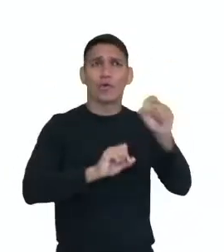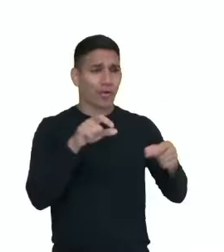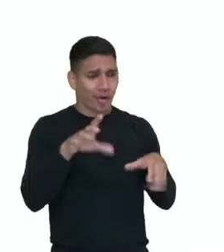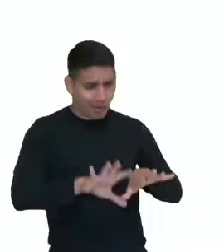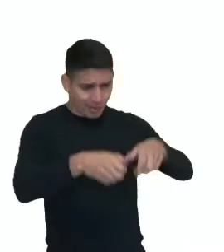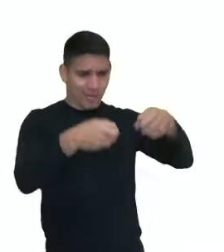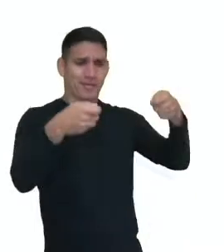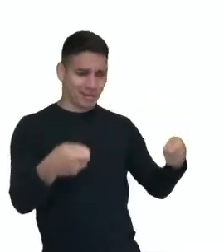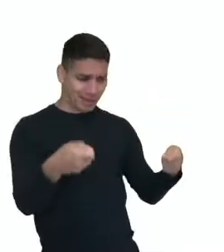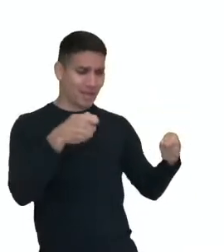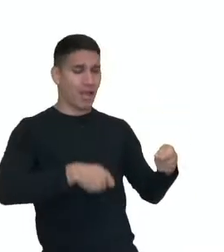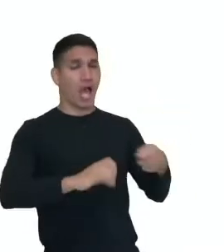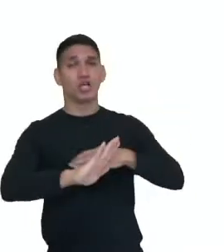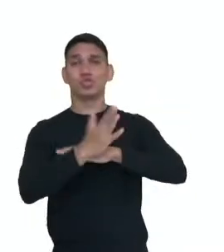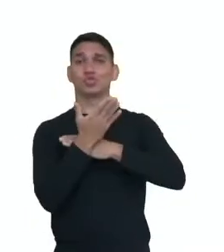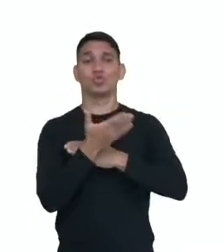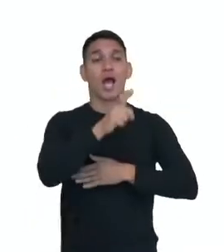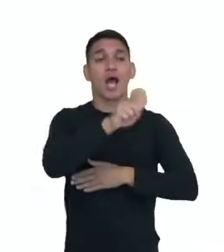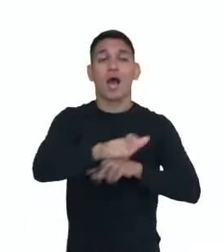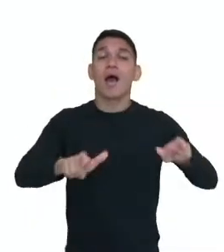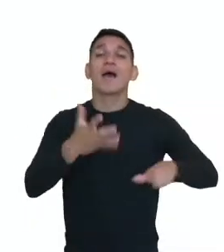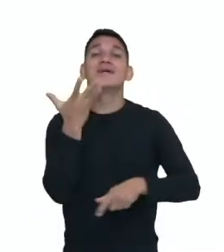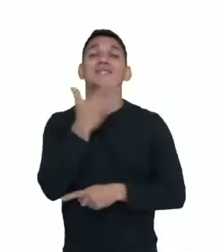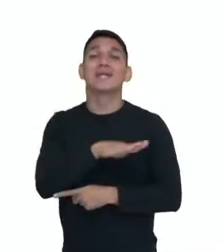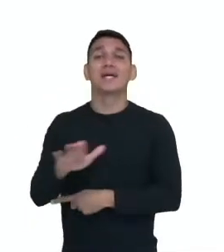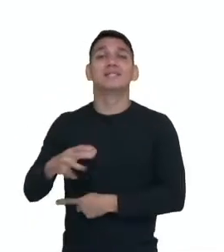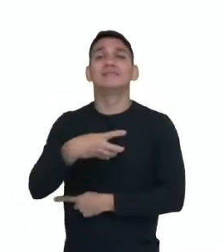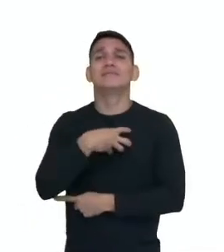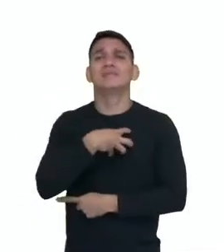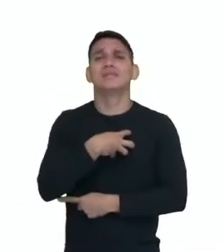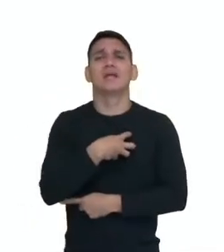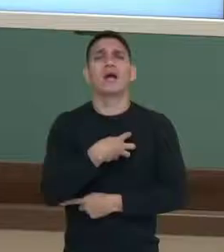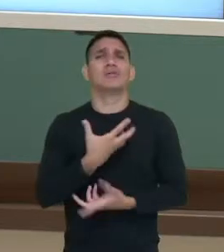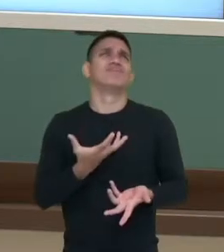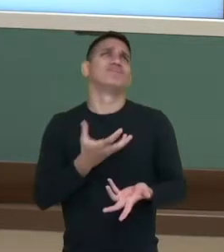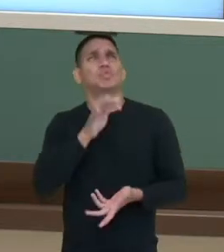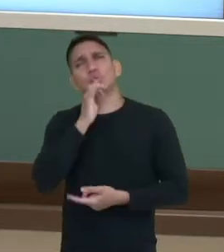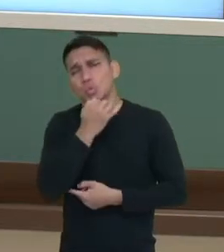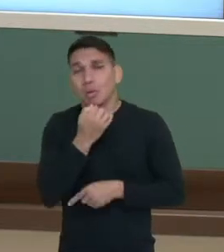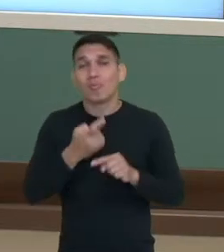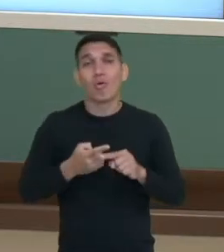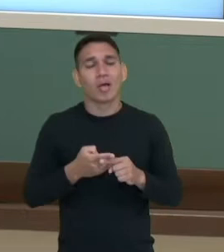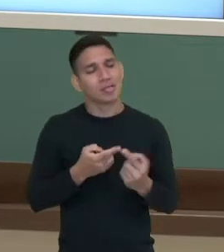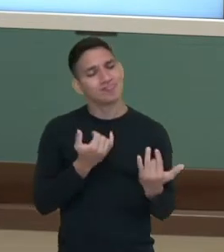ajudando crianças que se sentiam mal por ter alguns daqueles traços.